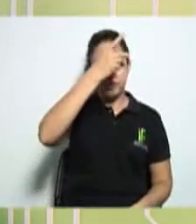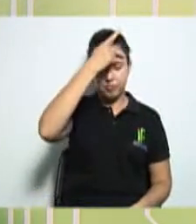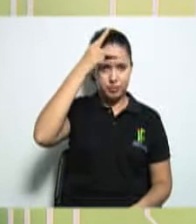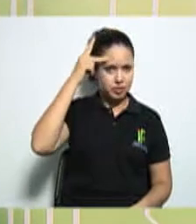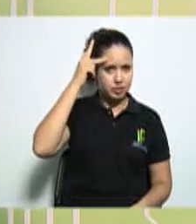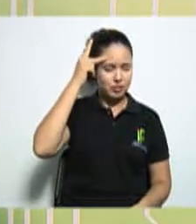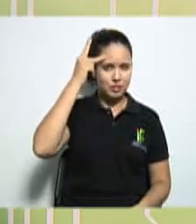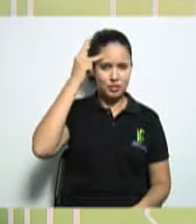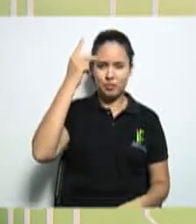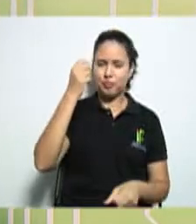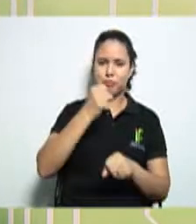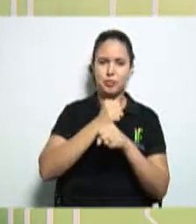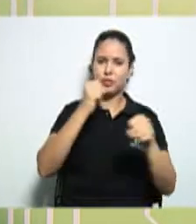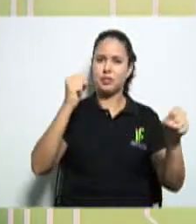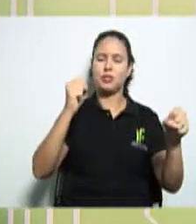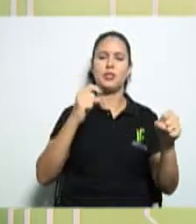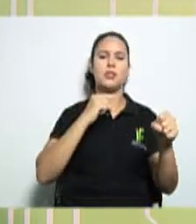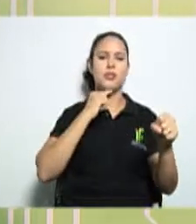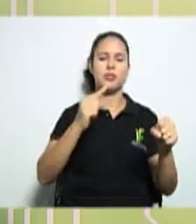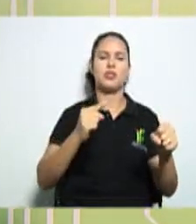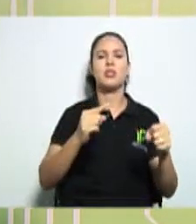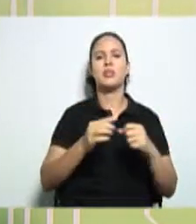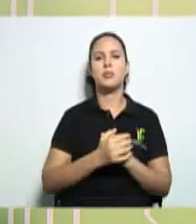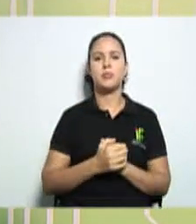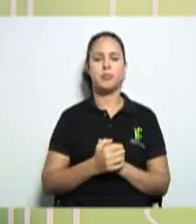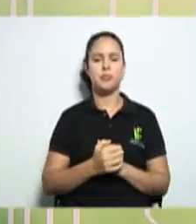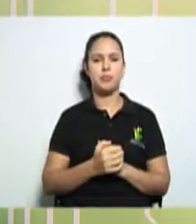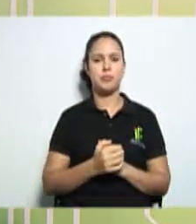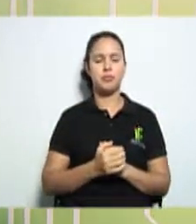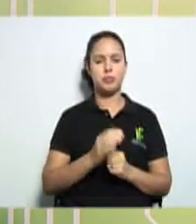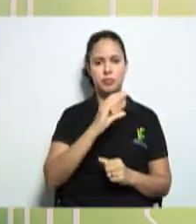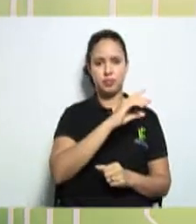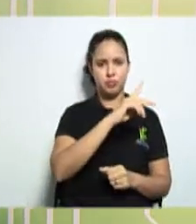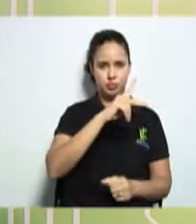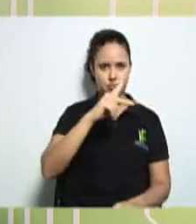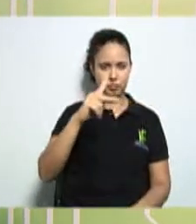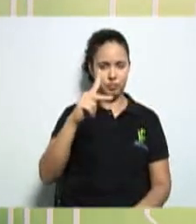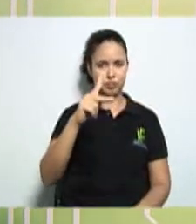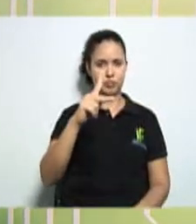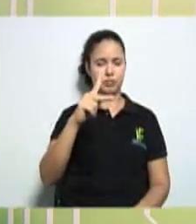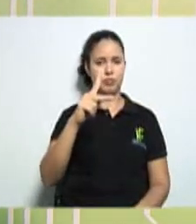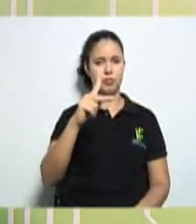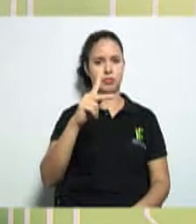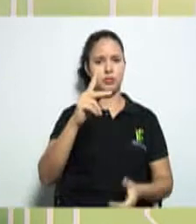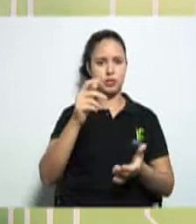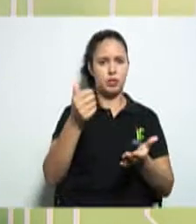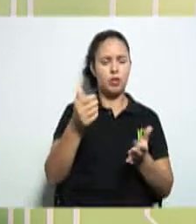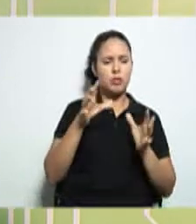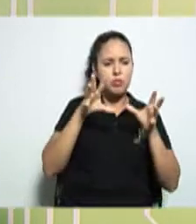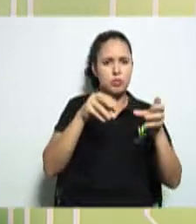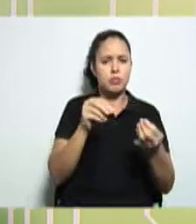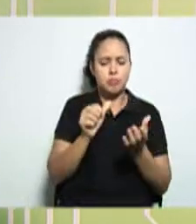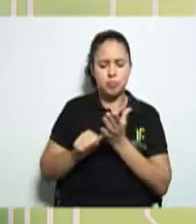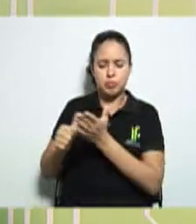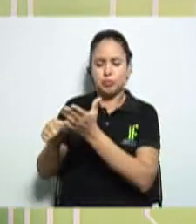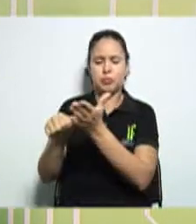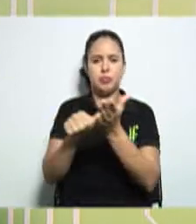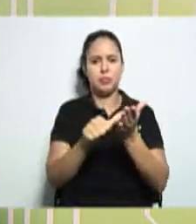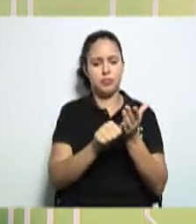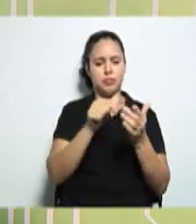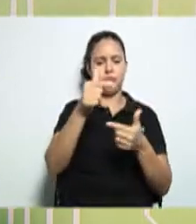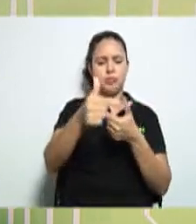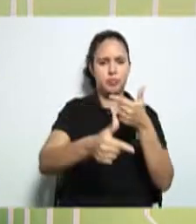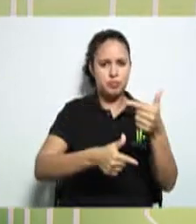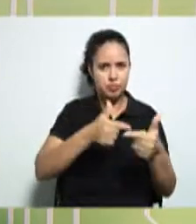sem a participação ativa de todos os cooperados, trabalhando pelo bem